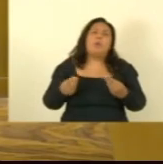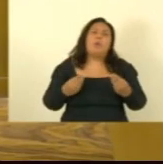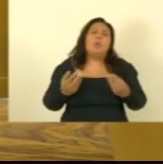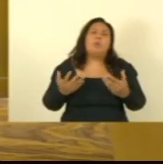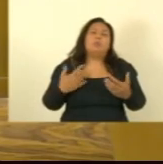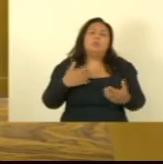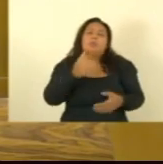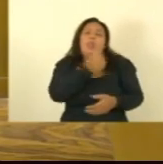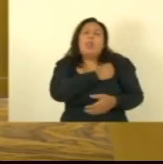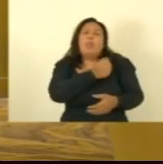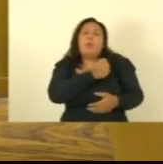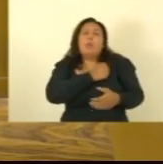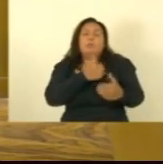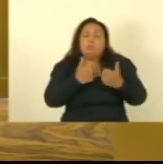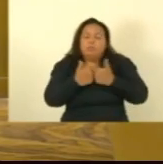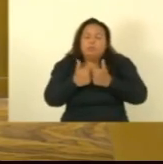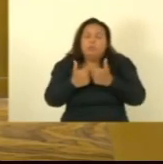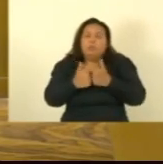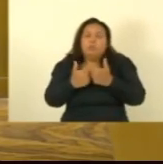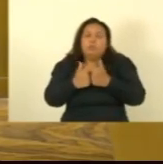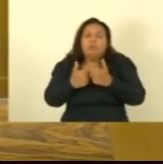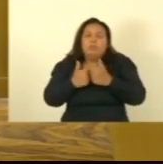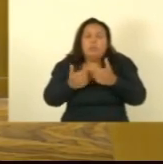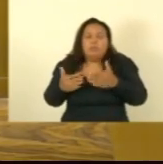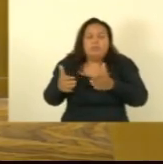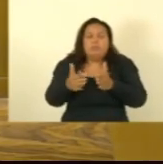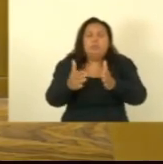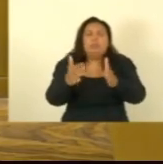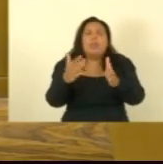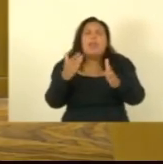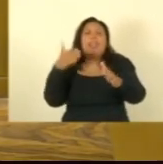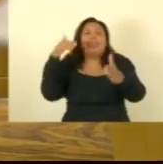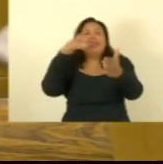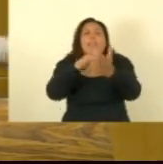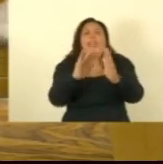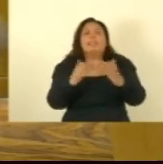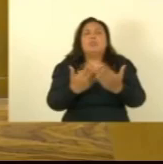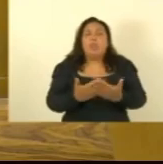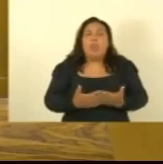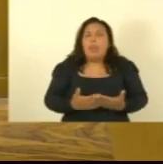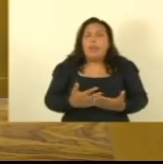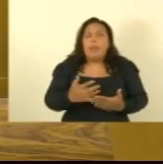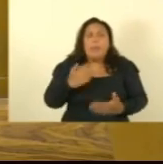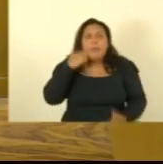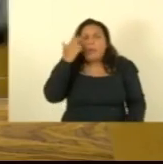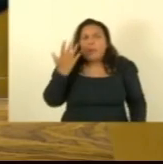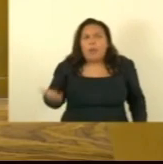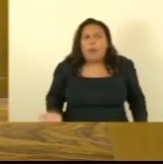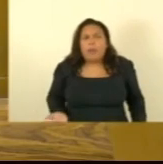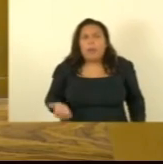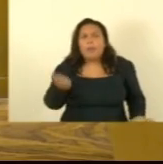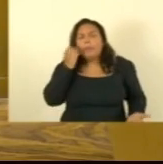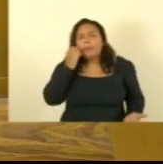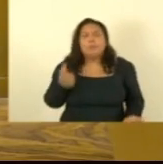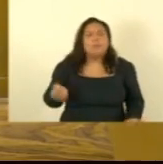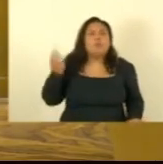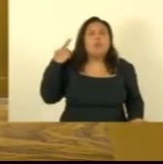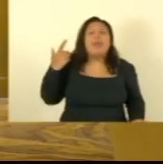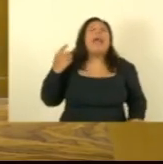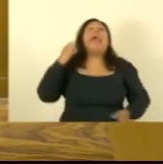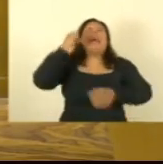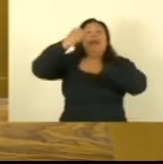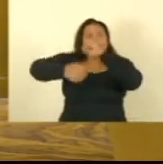os alunos aí passando aí no ônibus escolar. Isso é um absurdo, uma vergonha. Aí eu quero ver o ano que